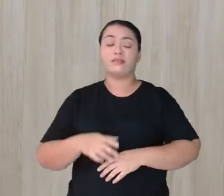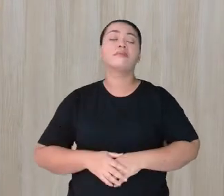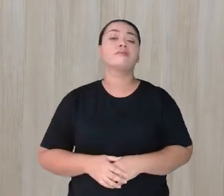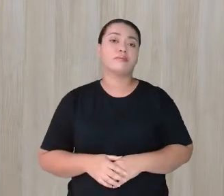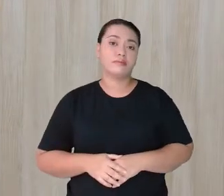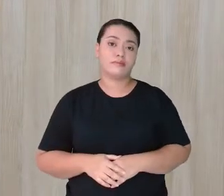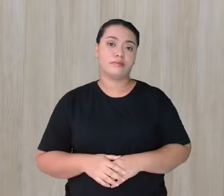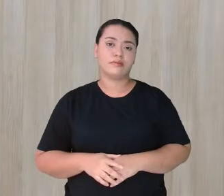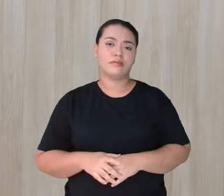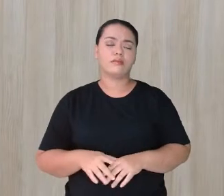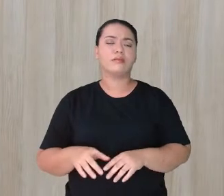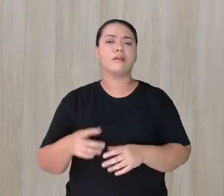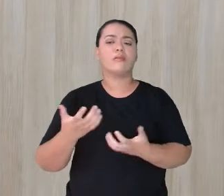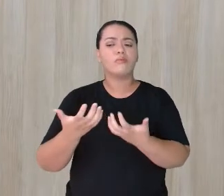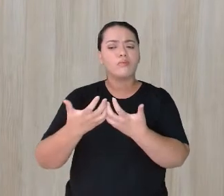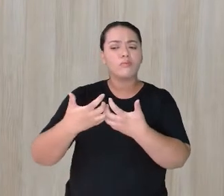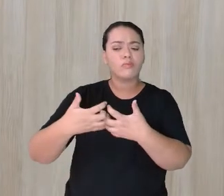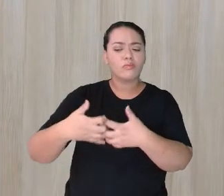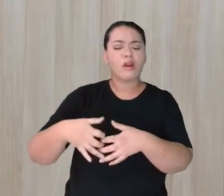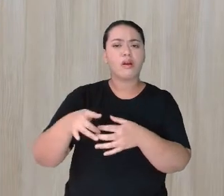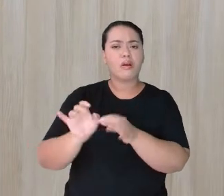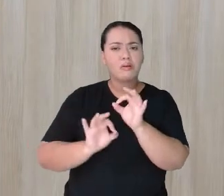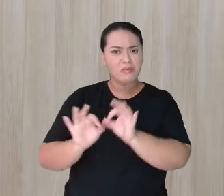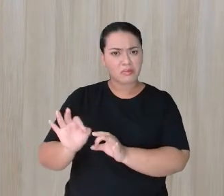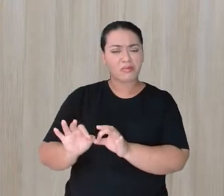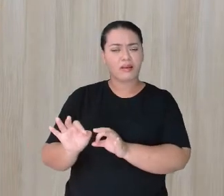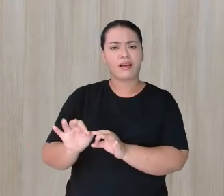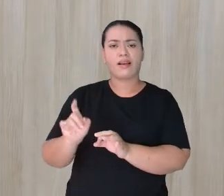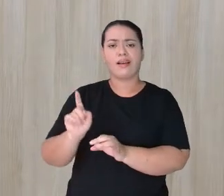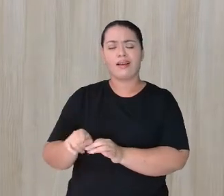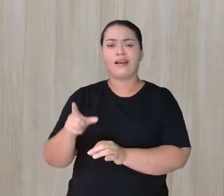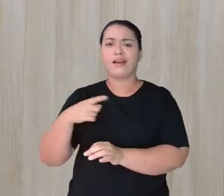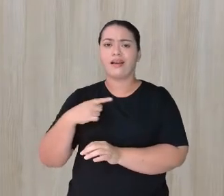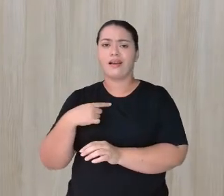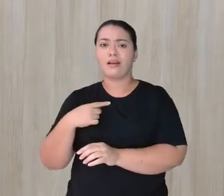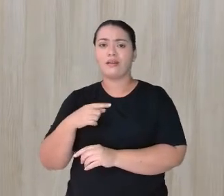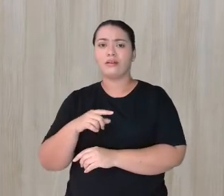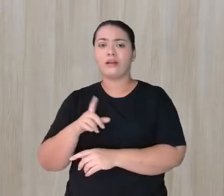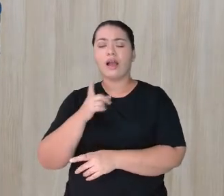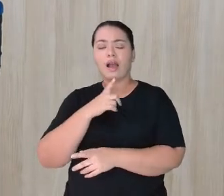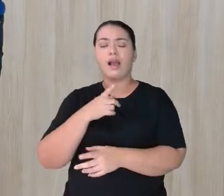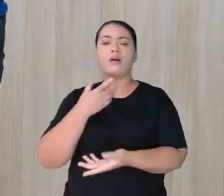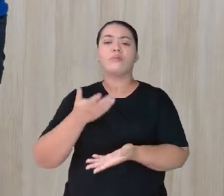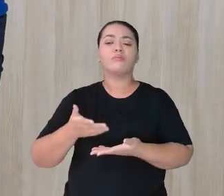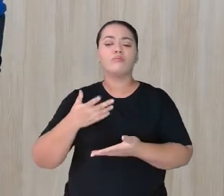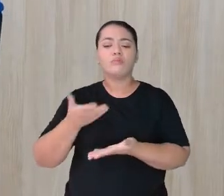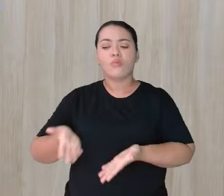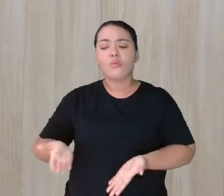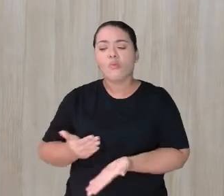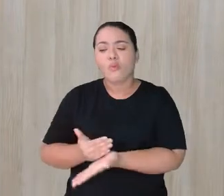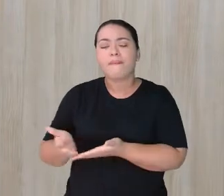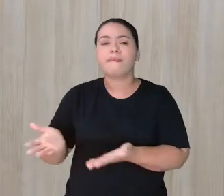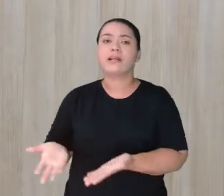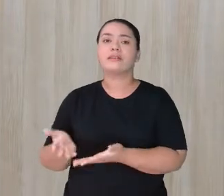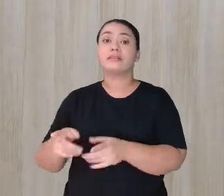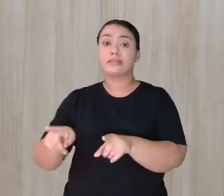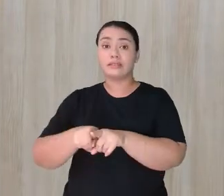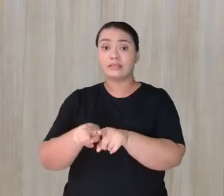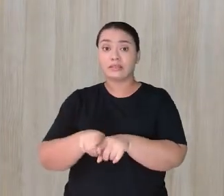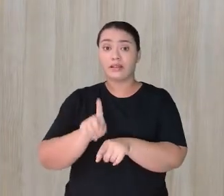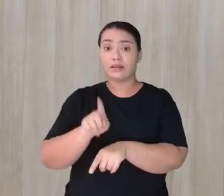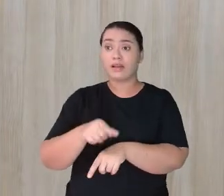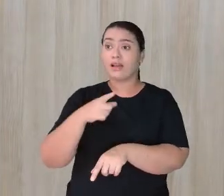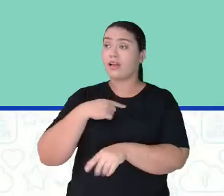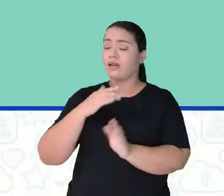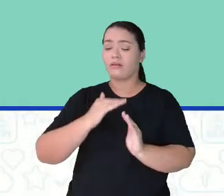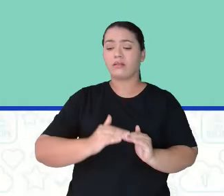interligadas, funcionando ordenadamente, de acordo com o impulso que foi realizado, nós temos aqui os